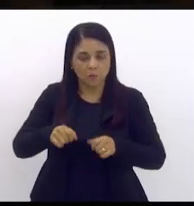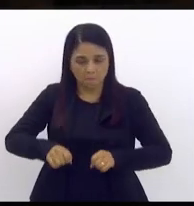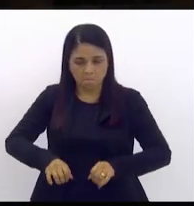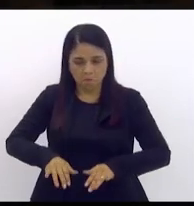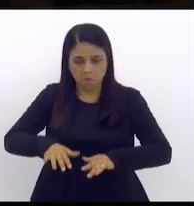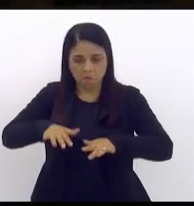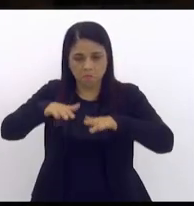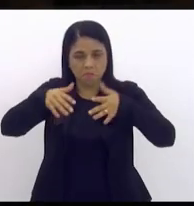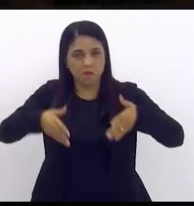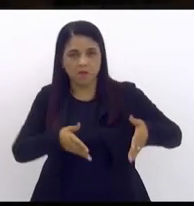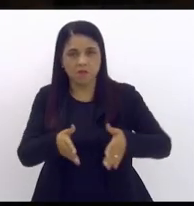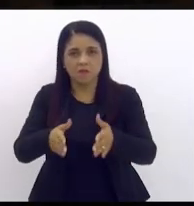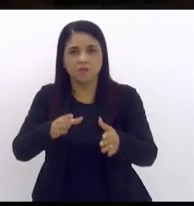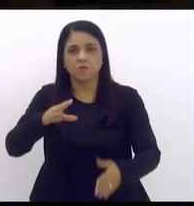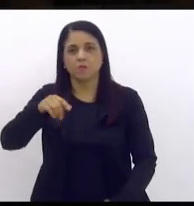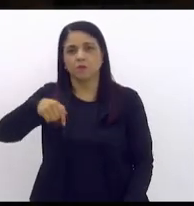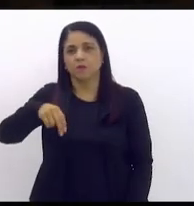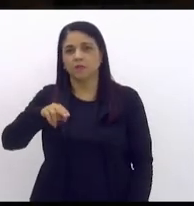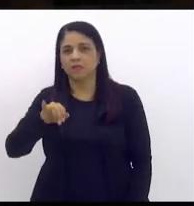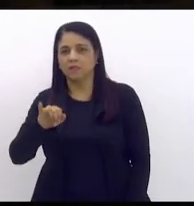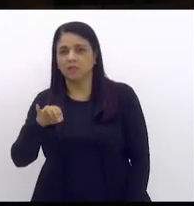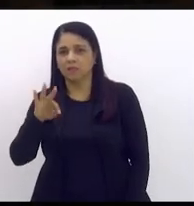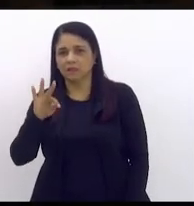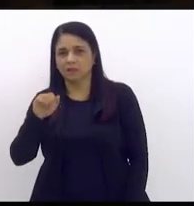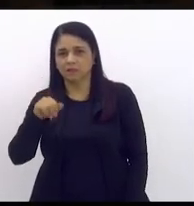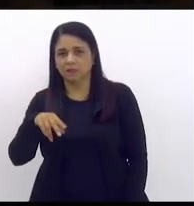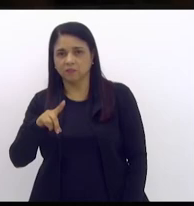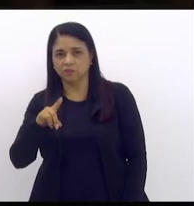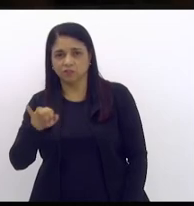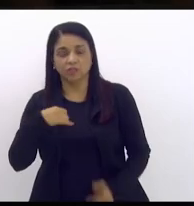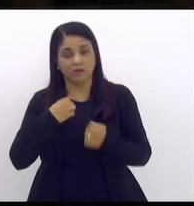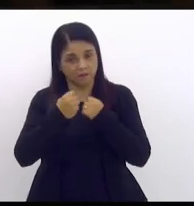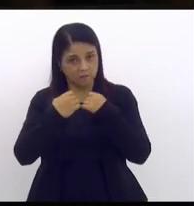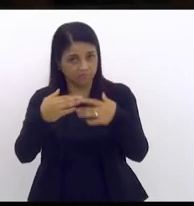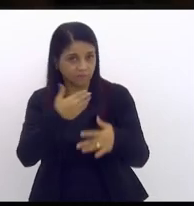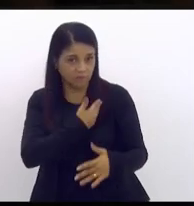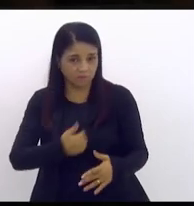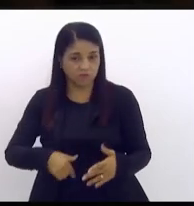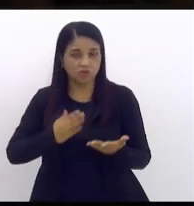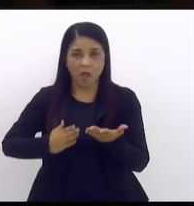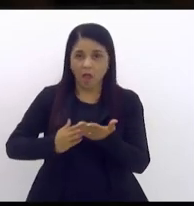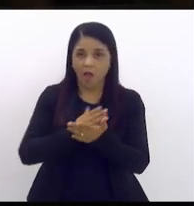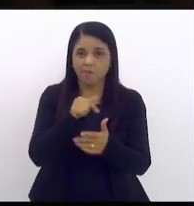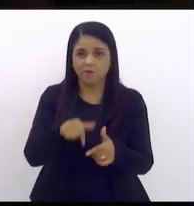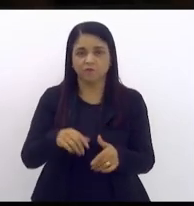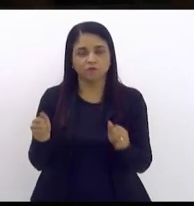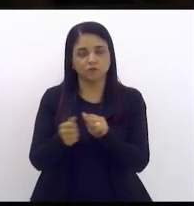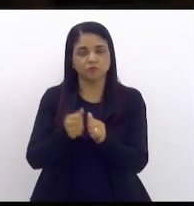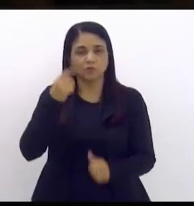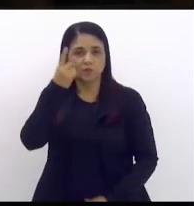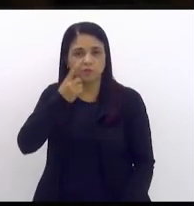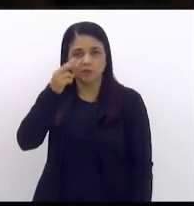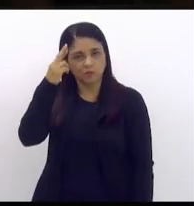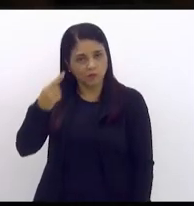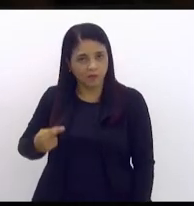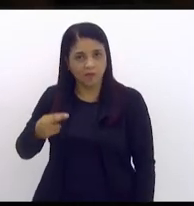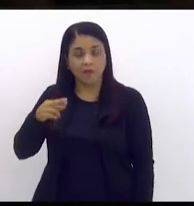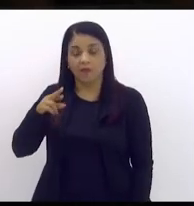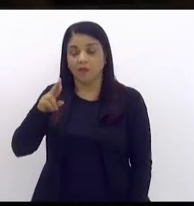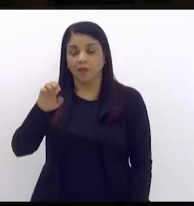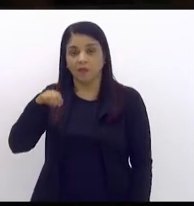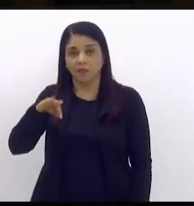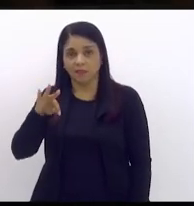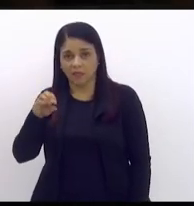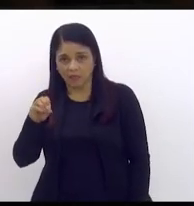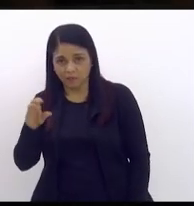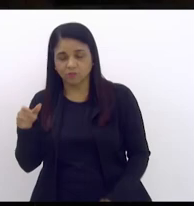Rio Quitandinha, que vai ser fruto de uma audiência pública aqui nessa casa, que a gente já aprovou junto do deputado Renato Machado, presidente da Comissão de Assuntos Municipais, a